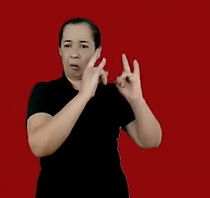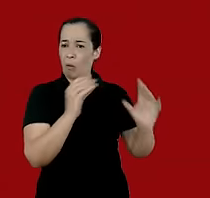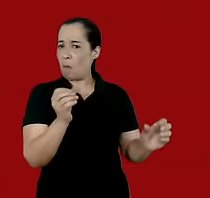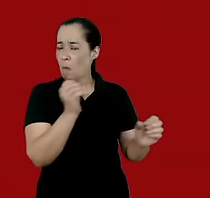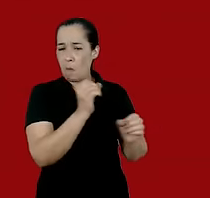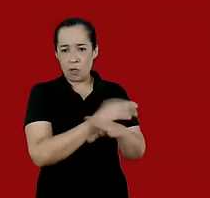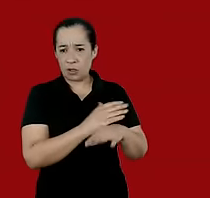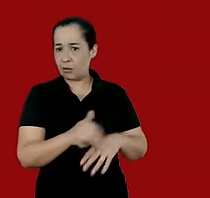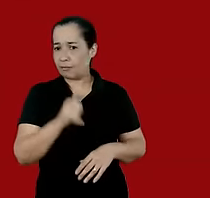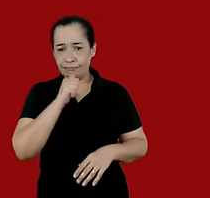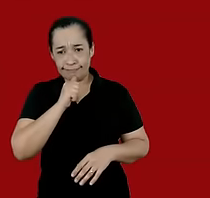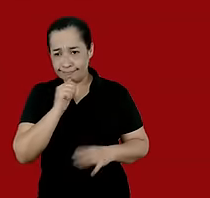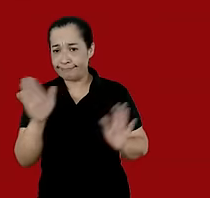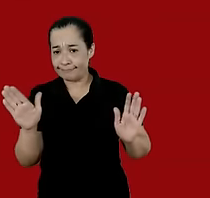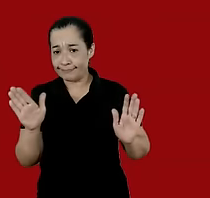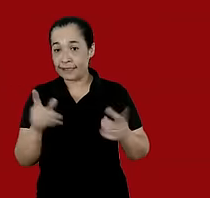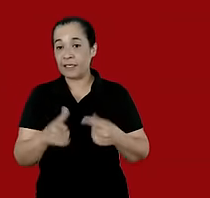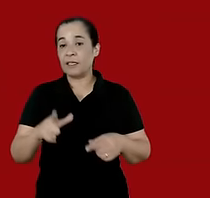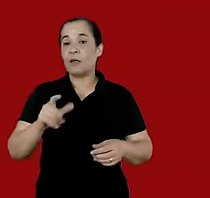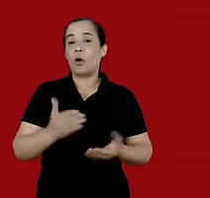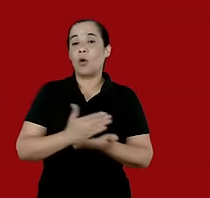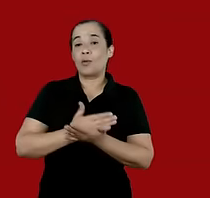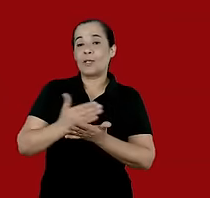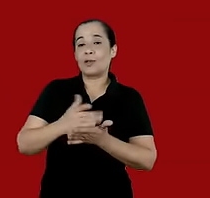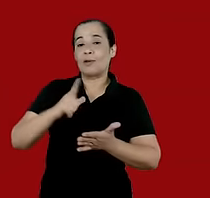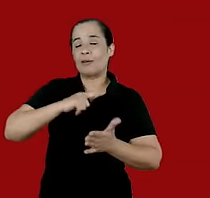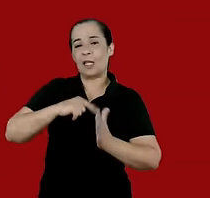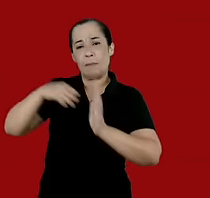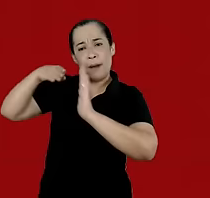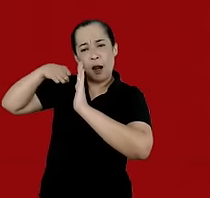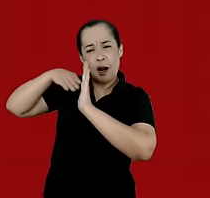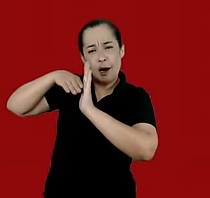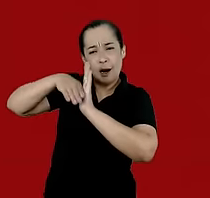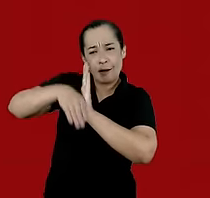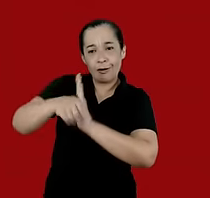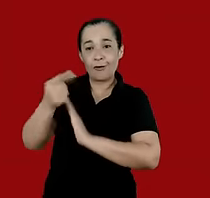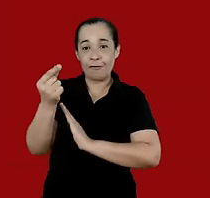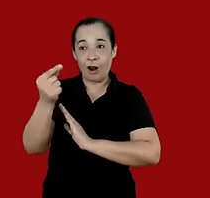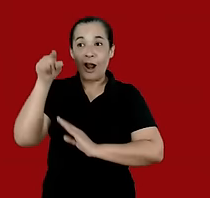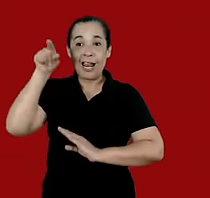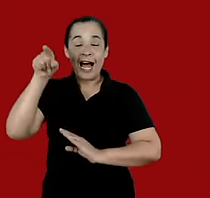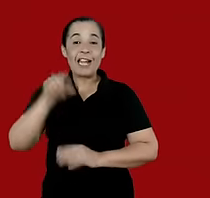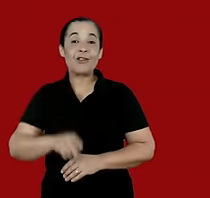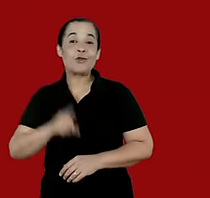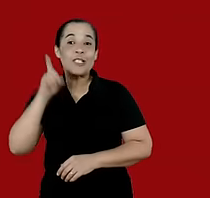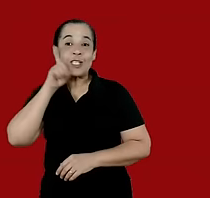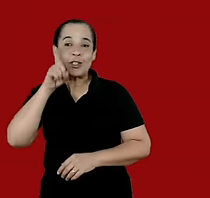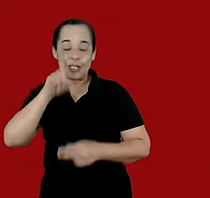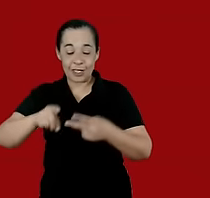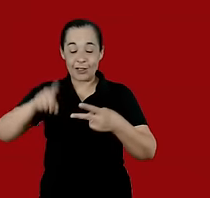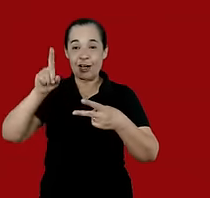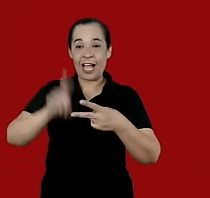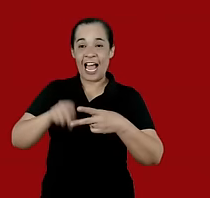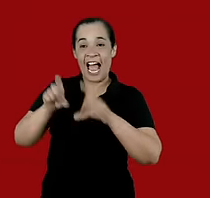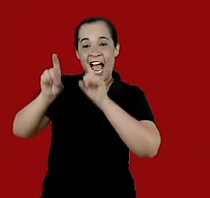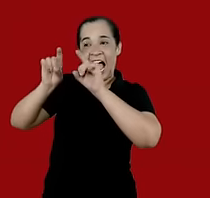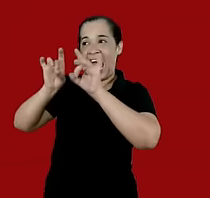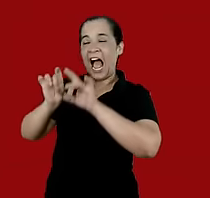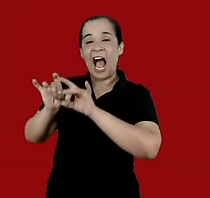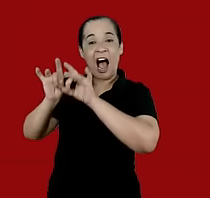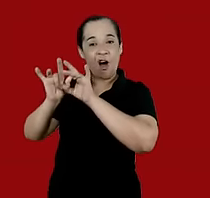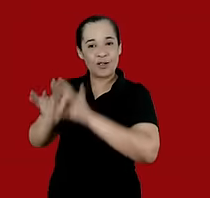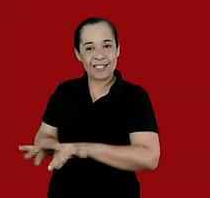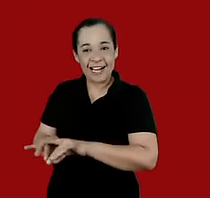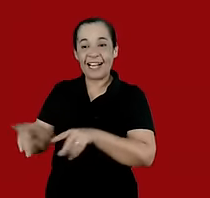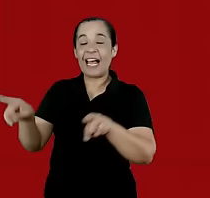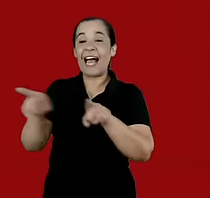eh tinha começou a ver uma queda de preço de móveis nos Estados Unidos no Canadá e na Austrália em todos os três lugares voltou a subir então não parece que